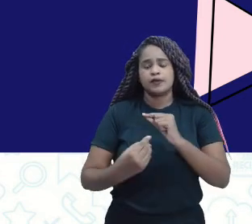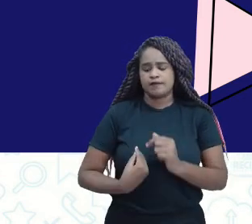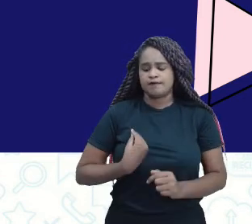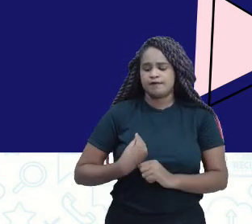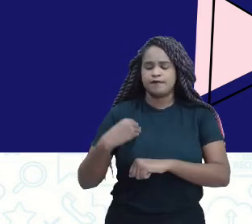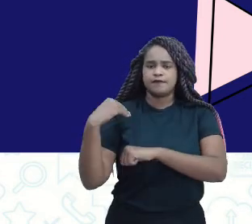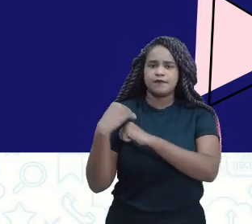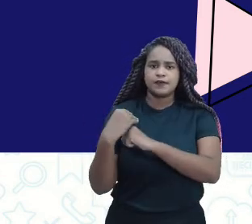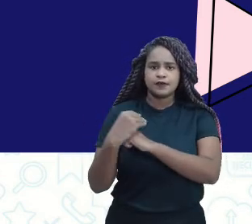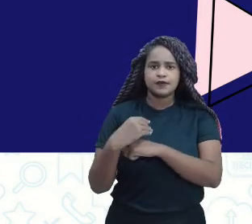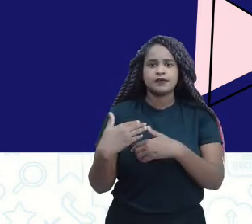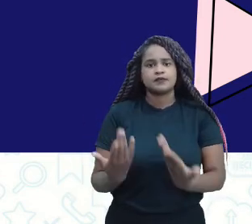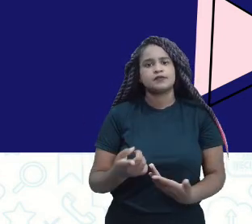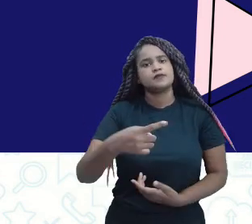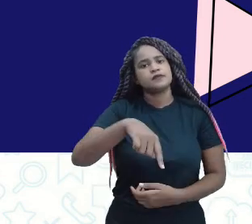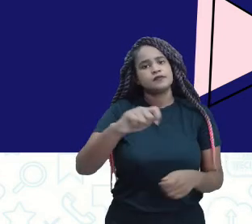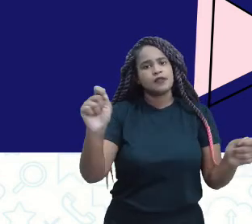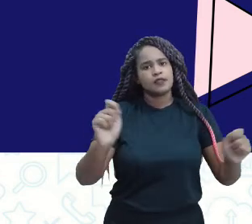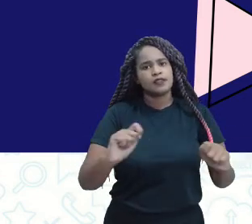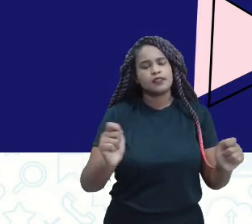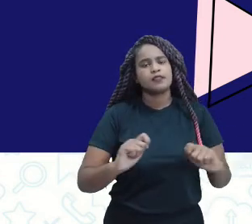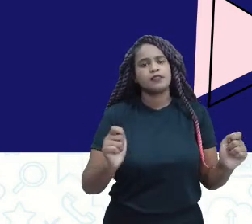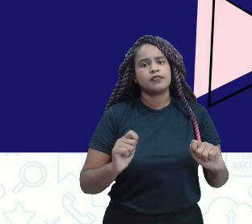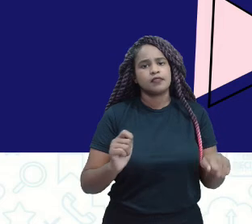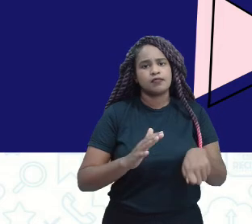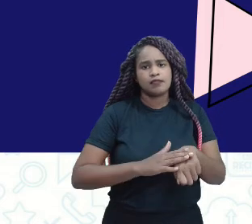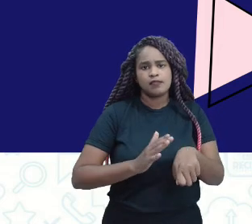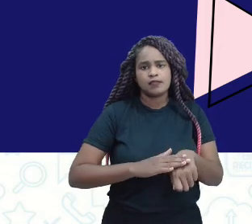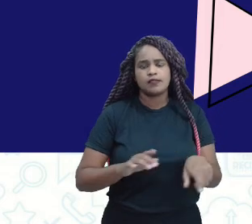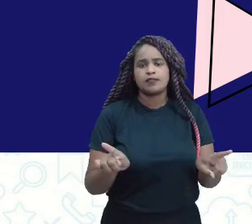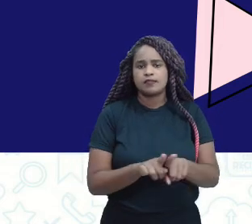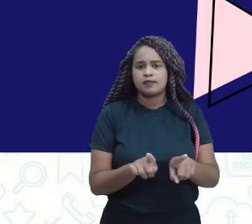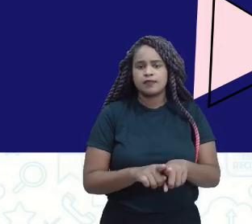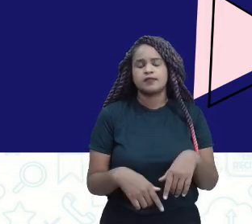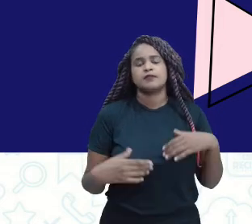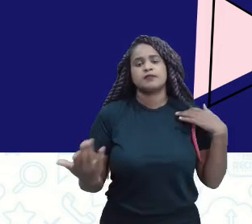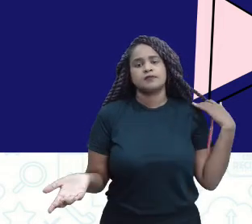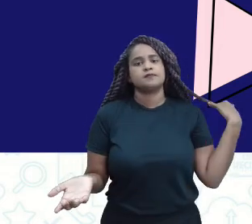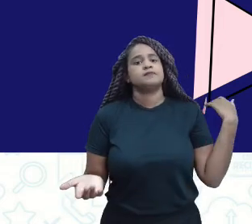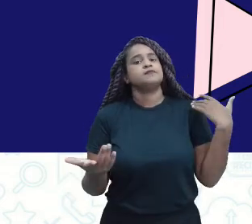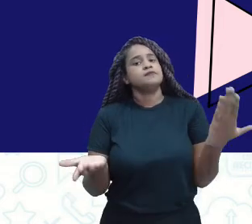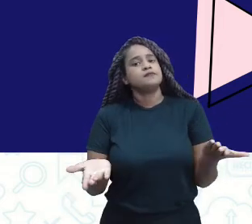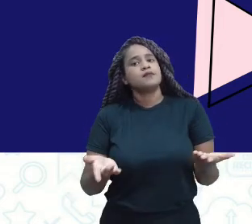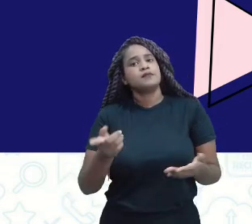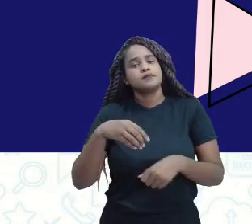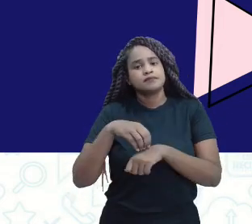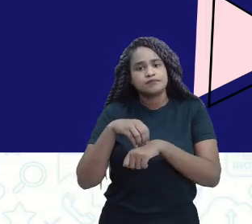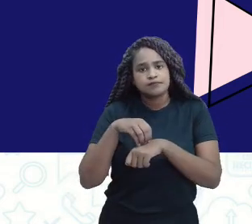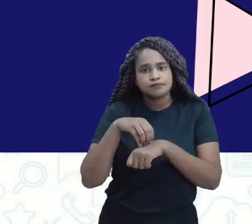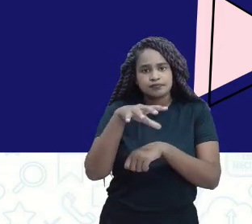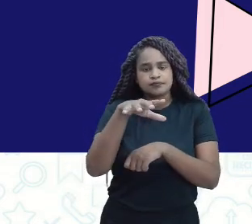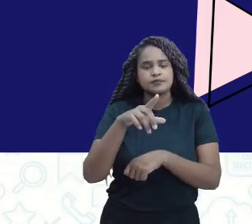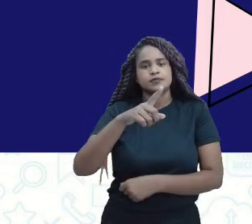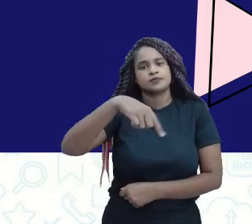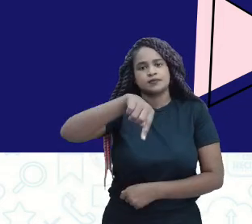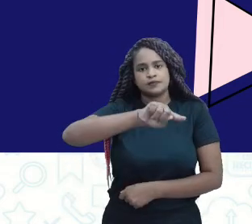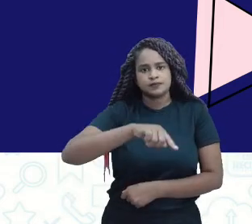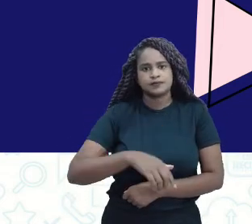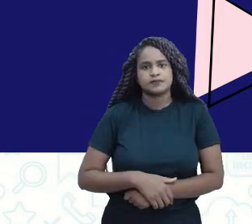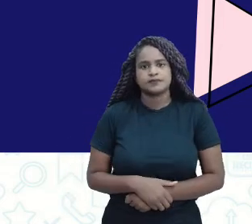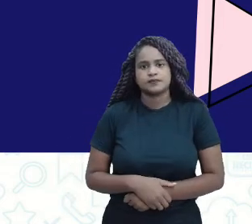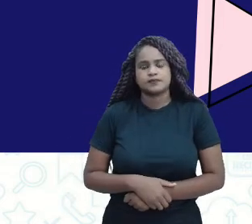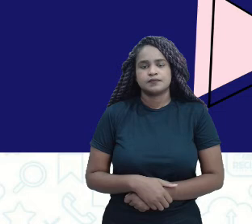Você pode fazer sua parte nessa luta, certo? Então, aqui fica esse recado.